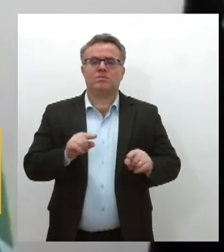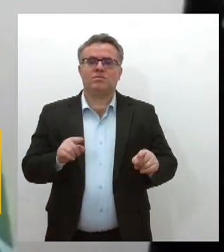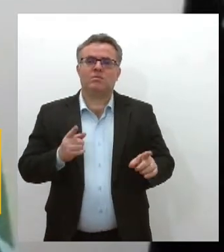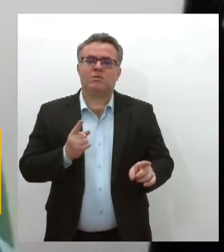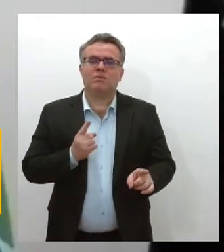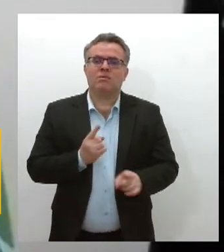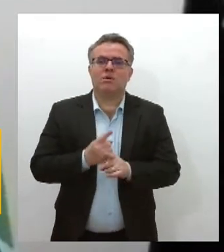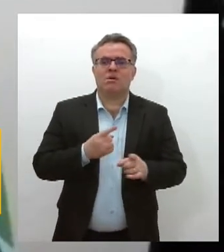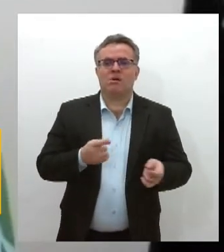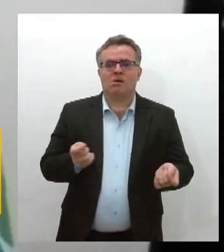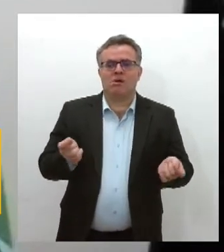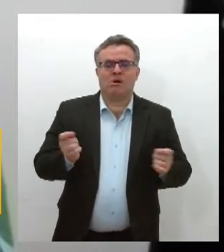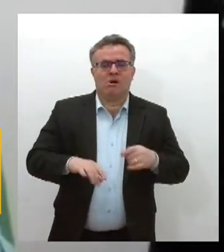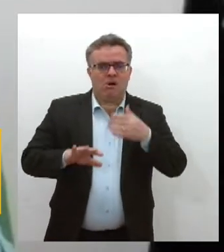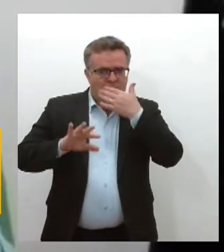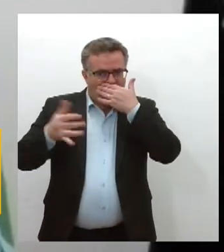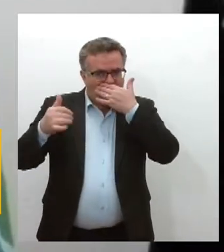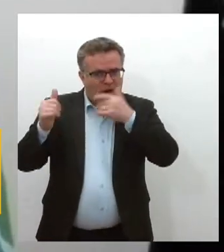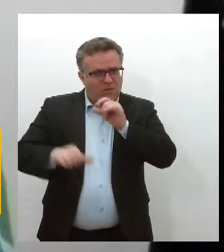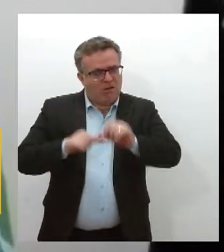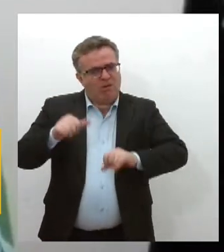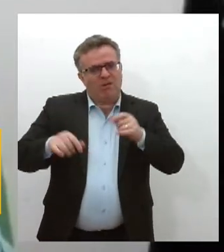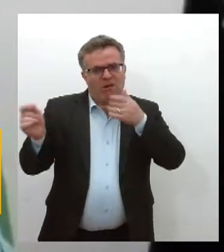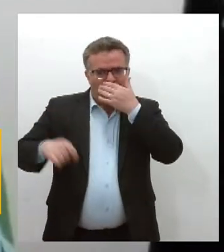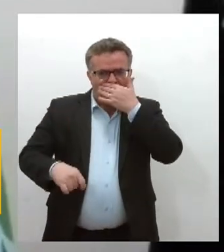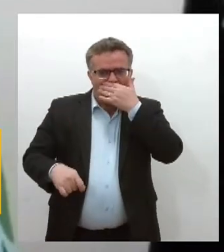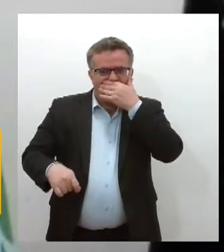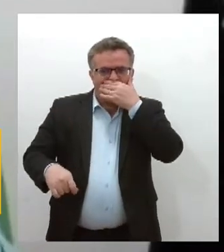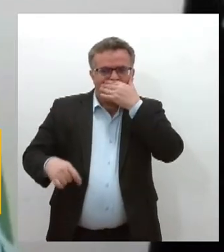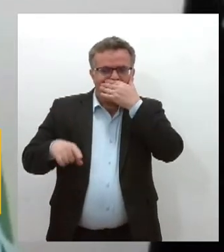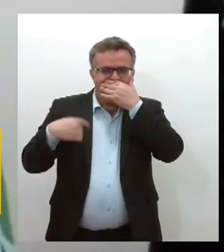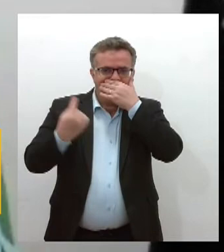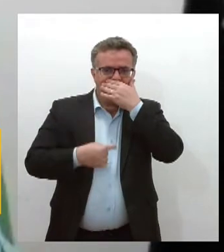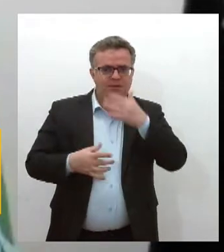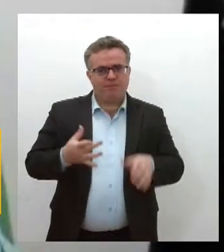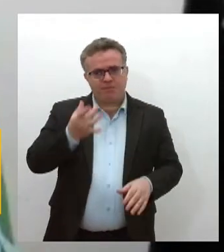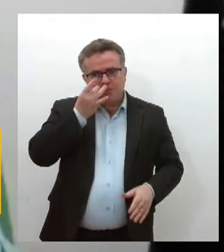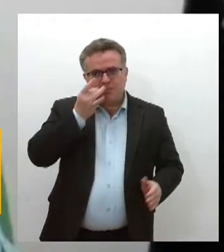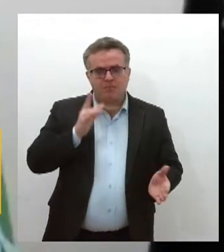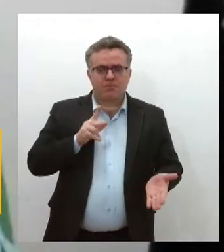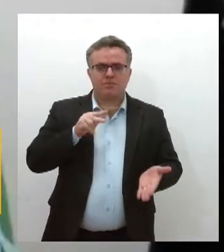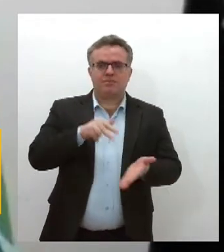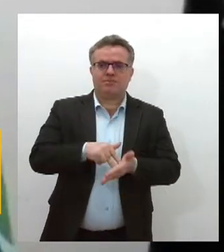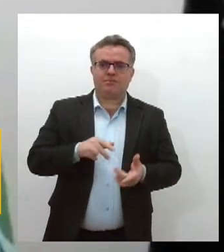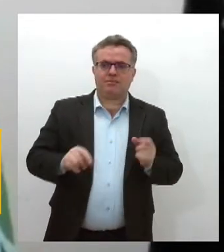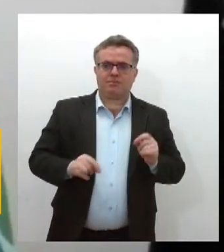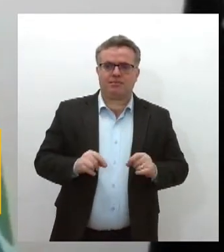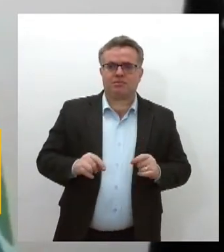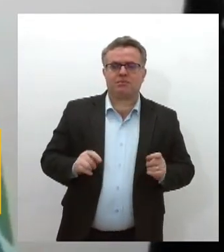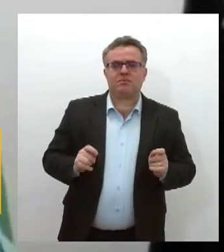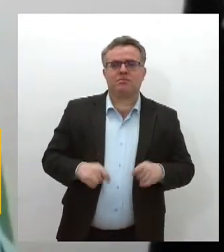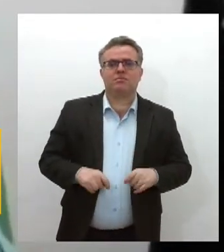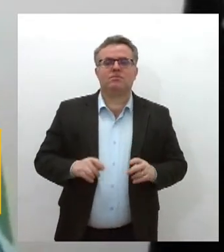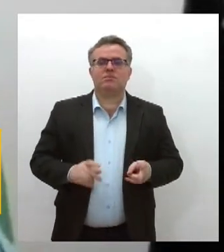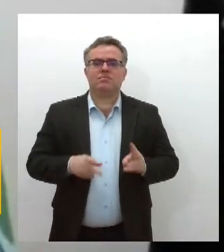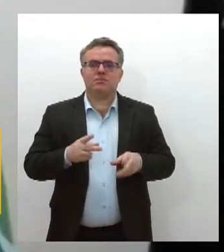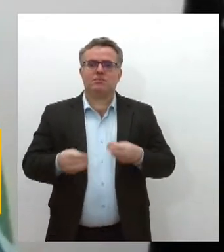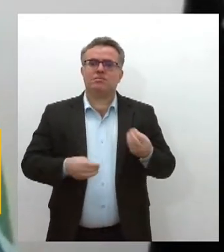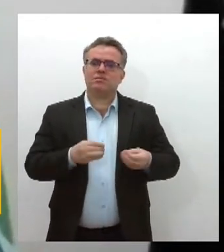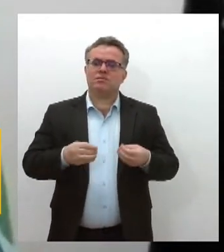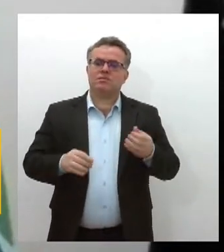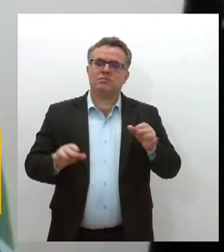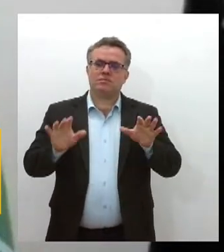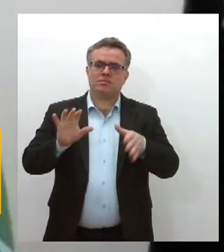podem não ter alteração, porque a gente está indo presencialmente. Que não há o sertão, a gente já vê municípios como Glória, Feira